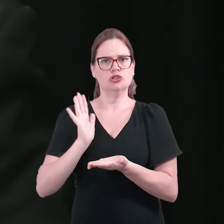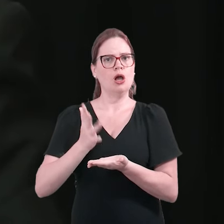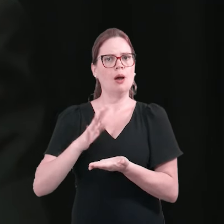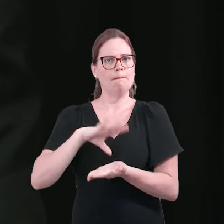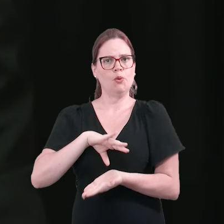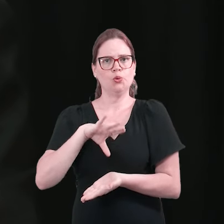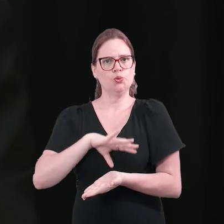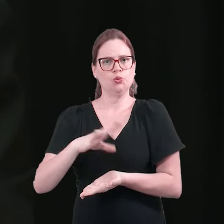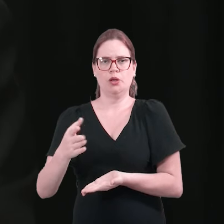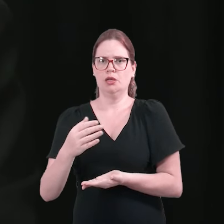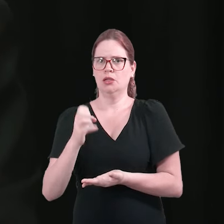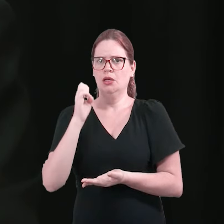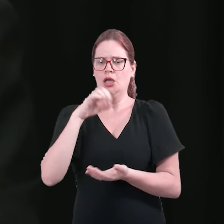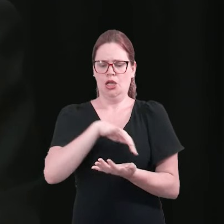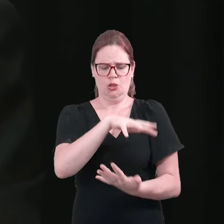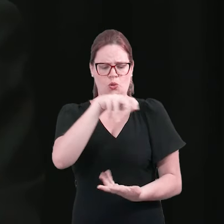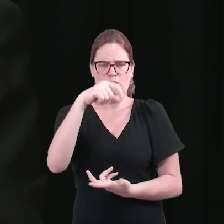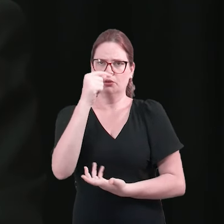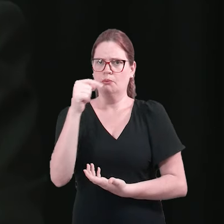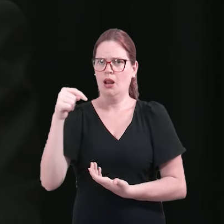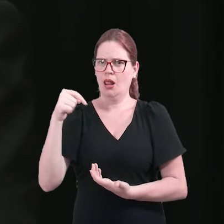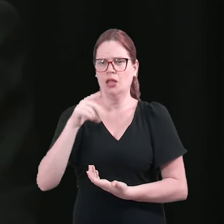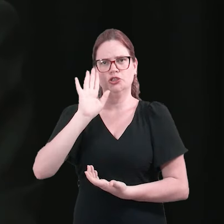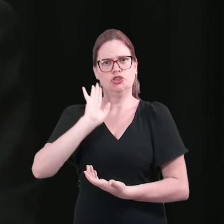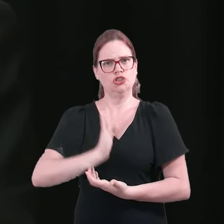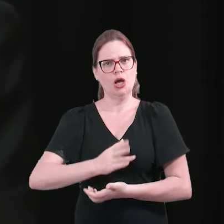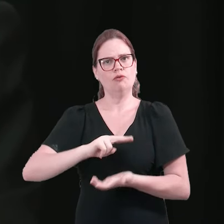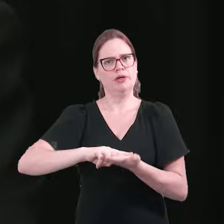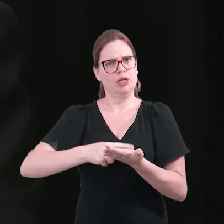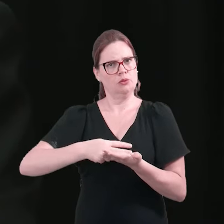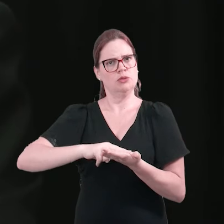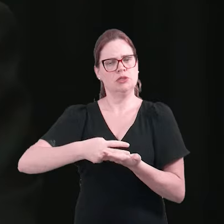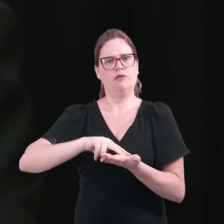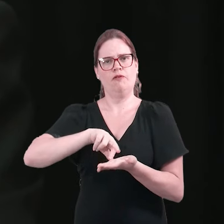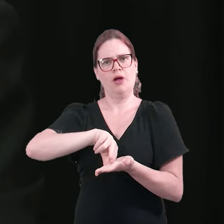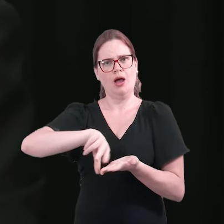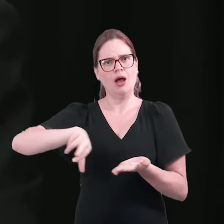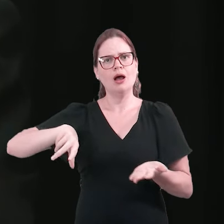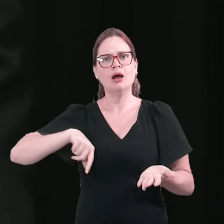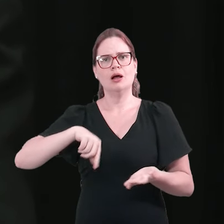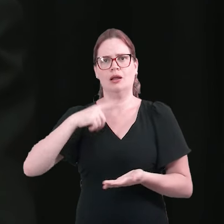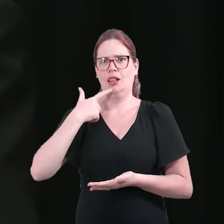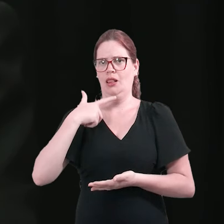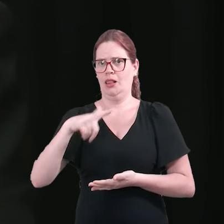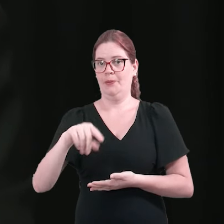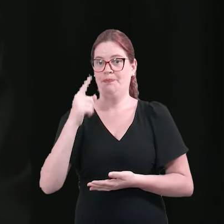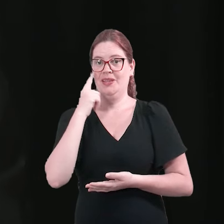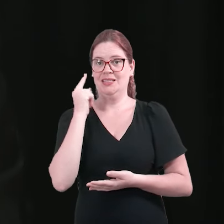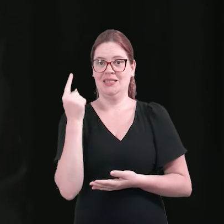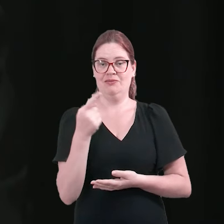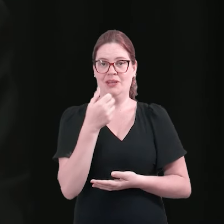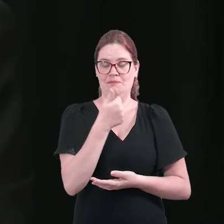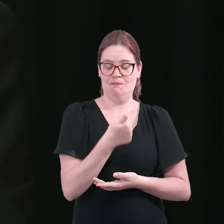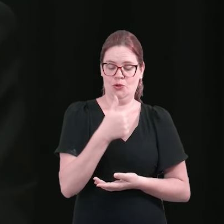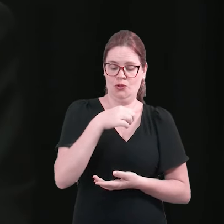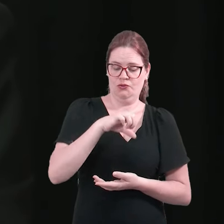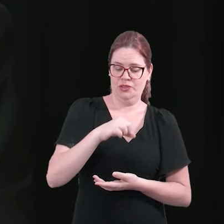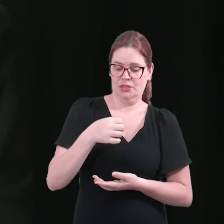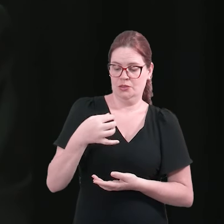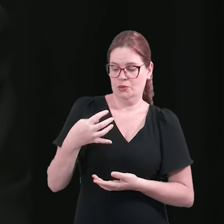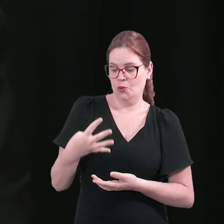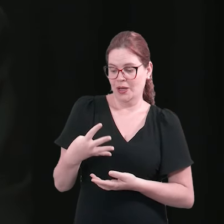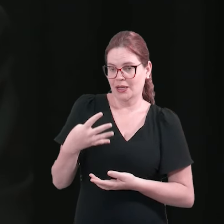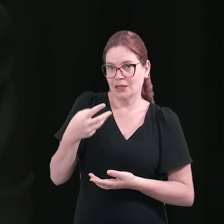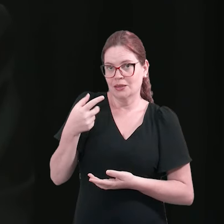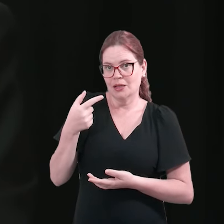sendo traduzida, como ela veio sendo escrita ao longo dos anos. E quando você pega em